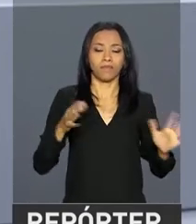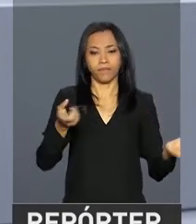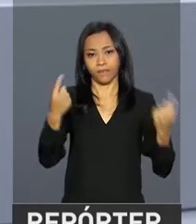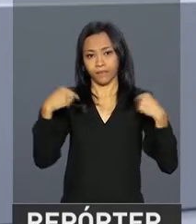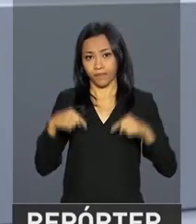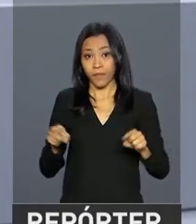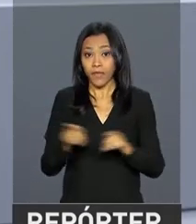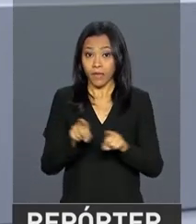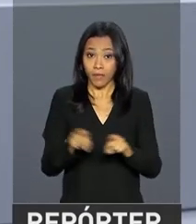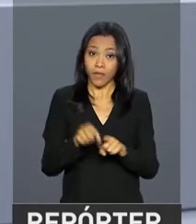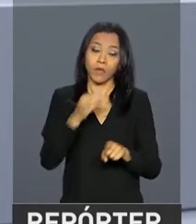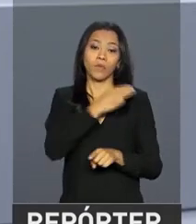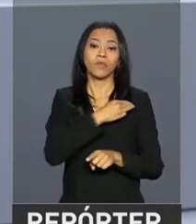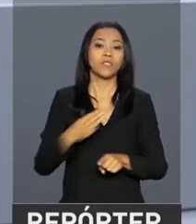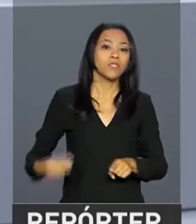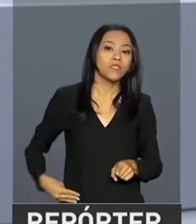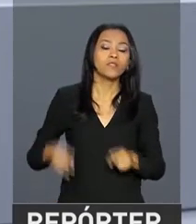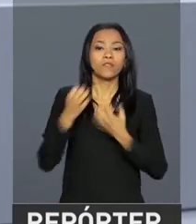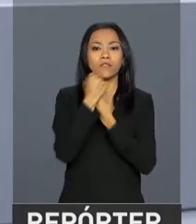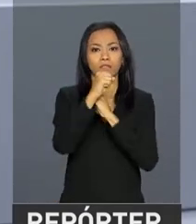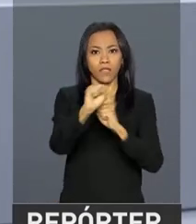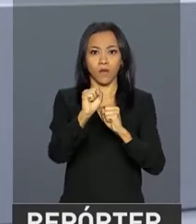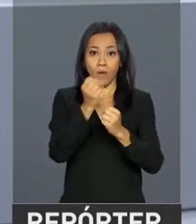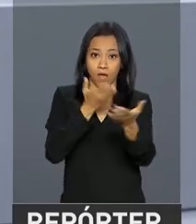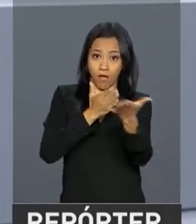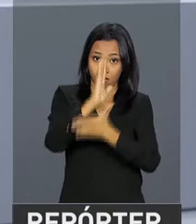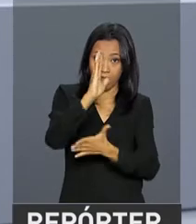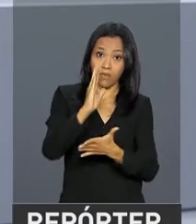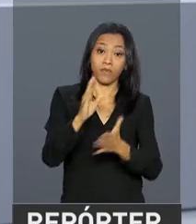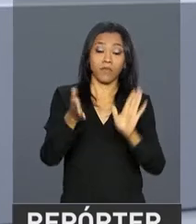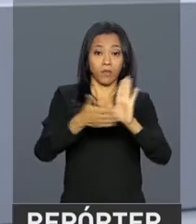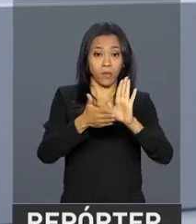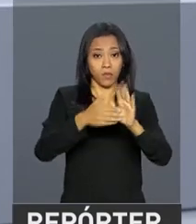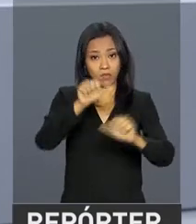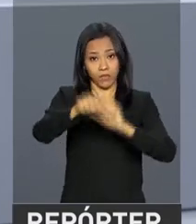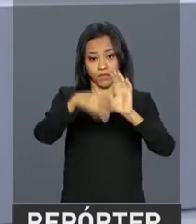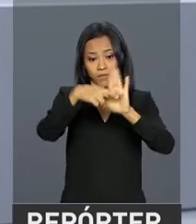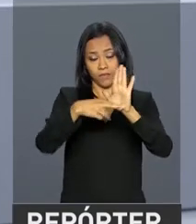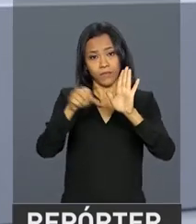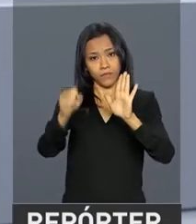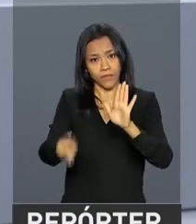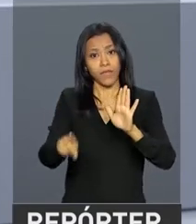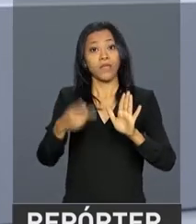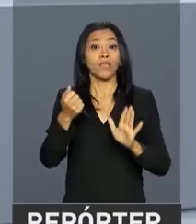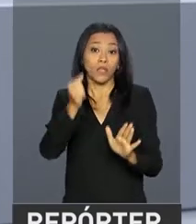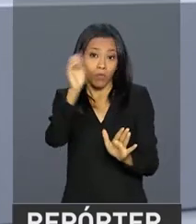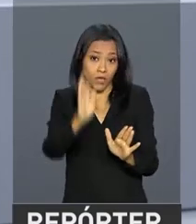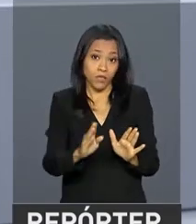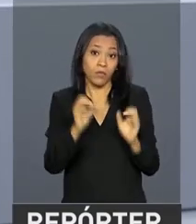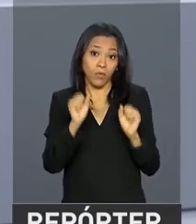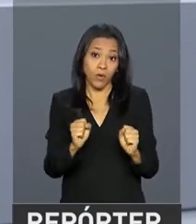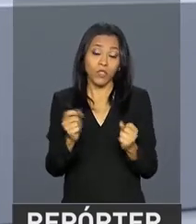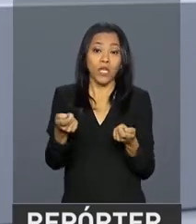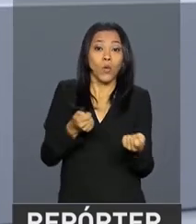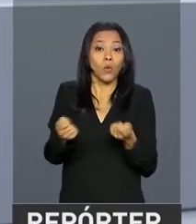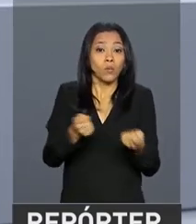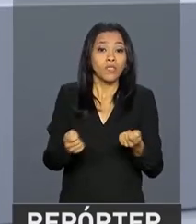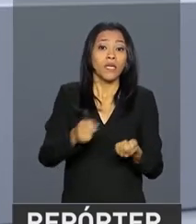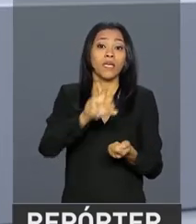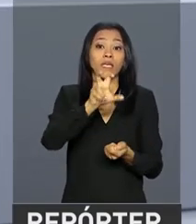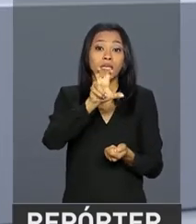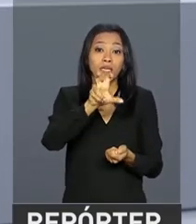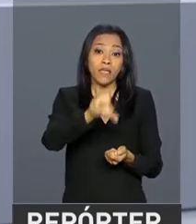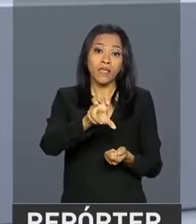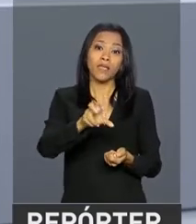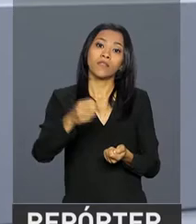também defendeu em São Paulo a aprovação da reforma da Previdência. Ele calcula que o Brasil poderá economizar entre 500 e 600 bilhões